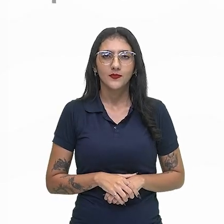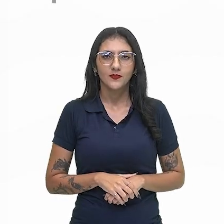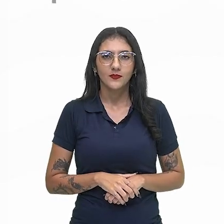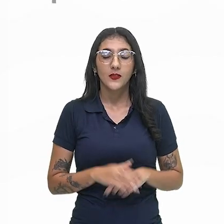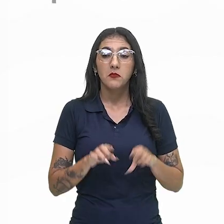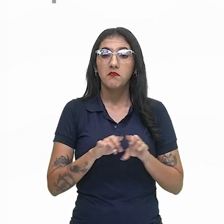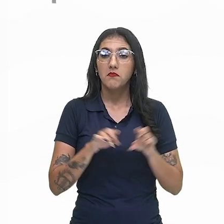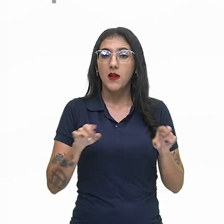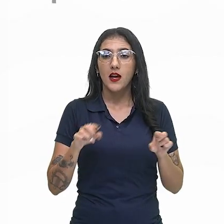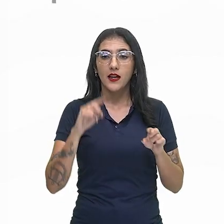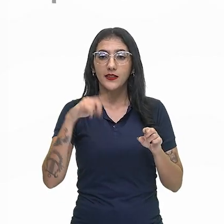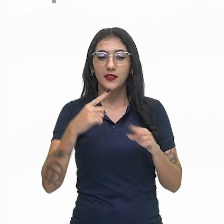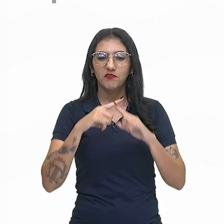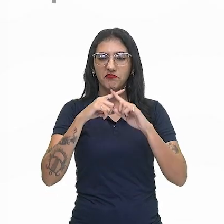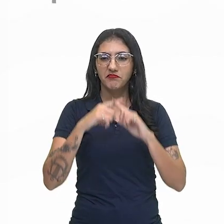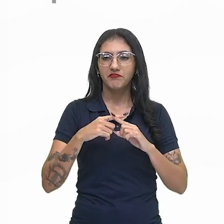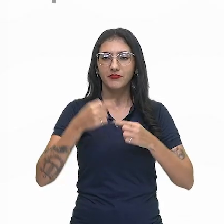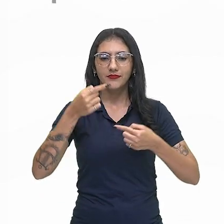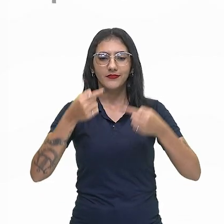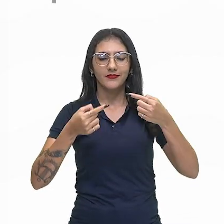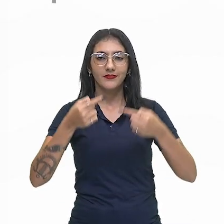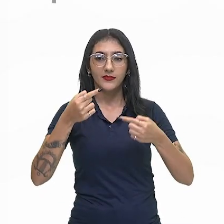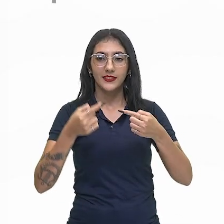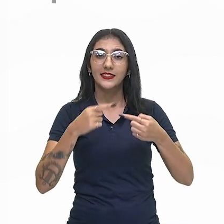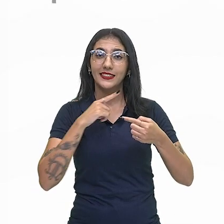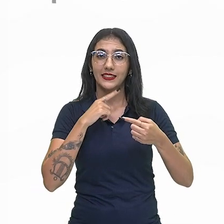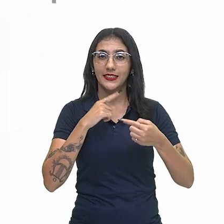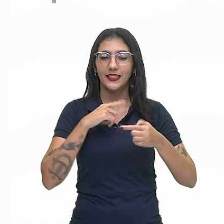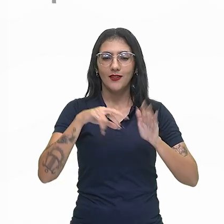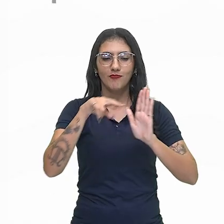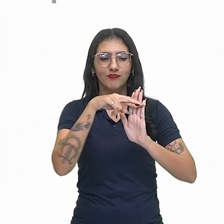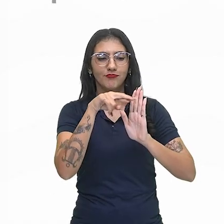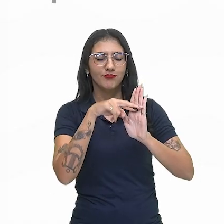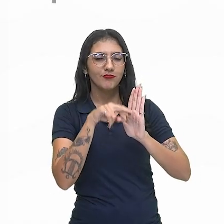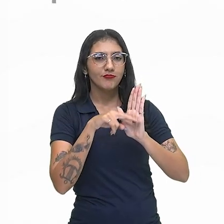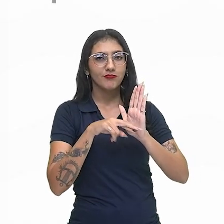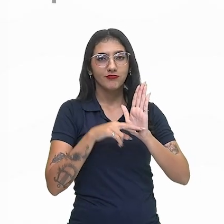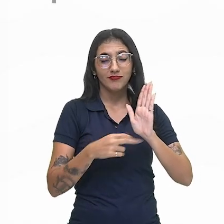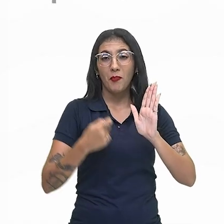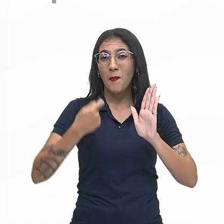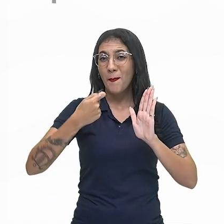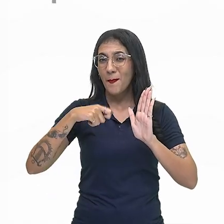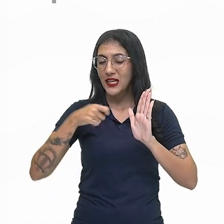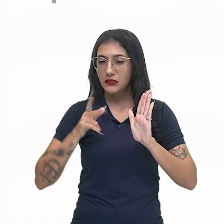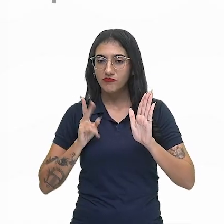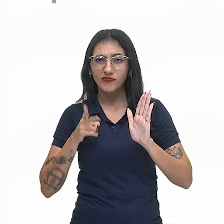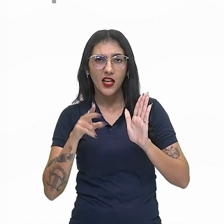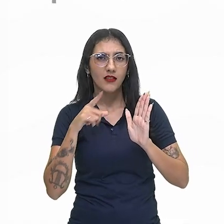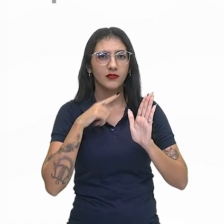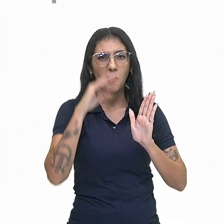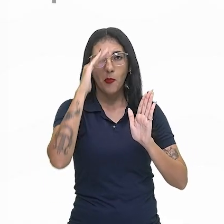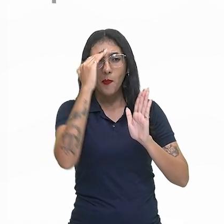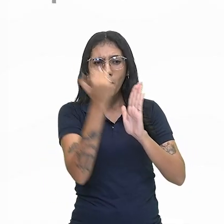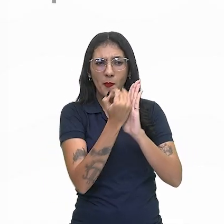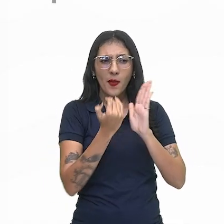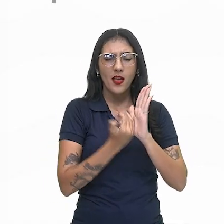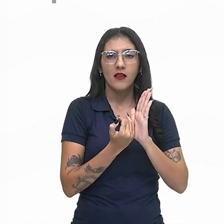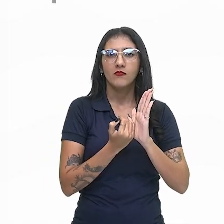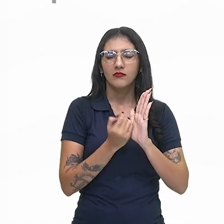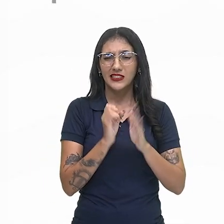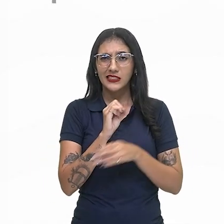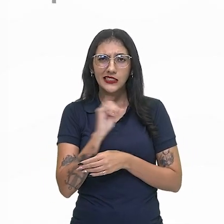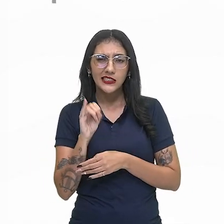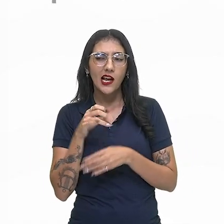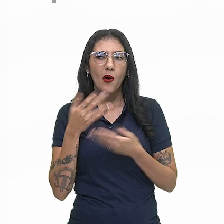jogo eleitoral, ele tem regras que devem e que são seguidas. Se algum partido